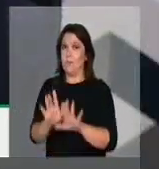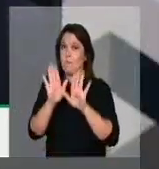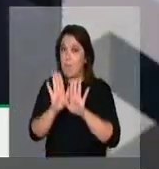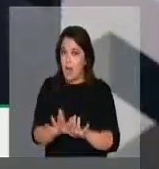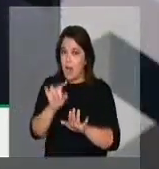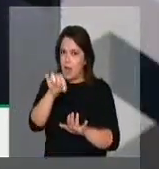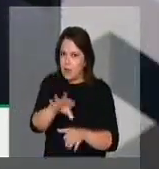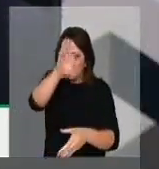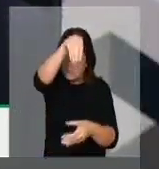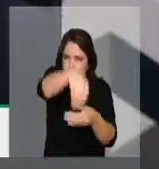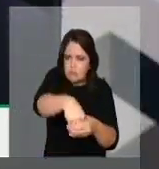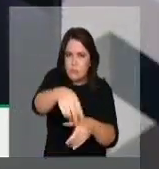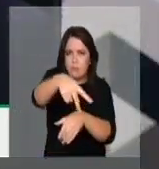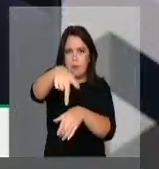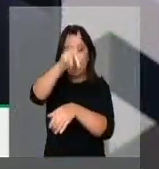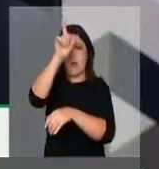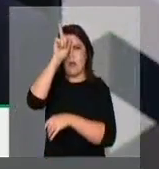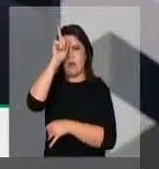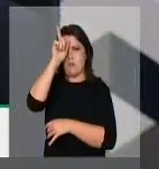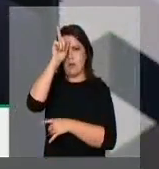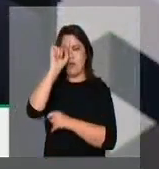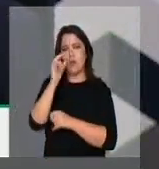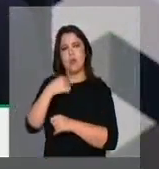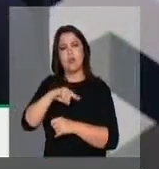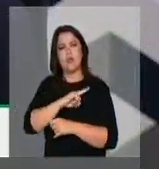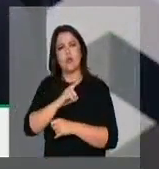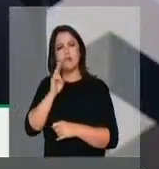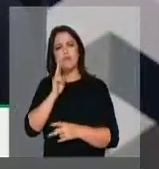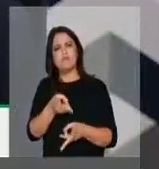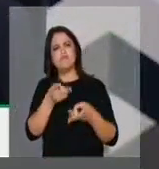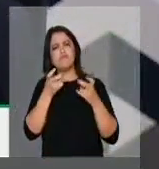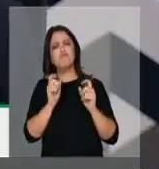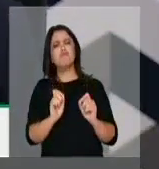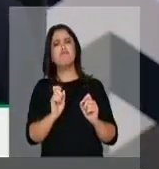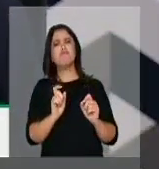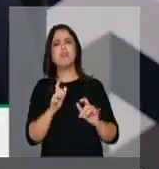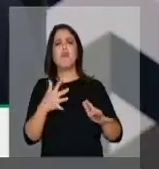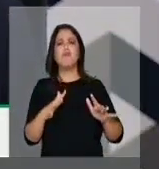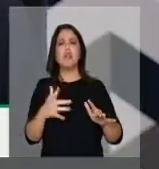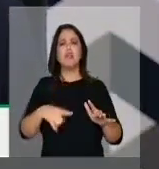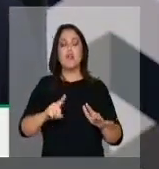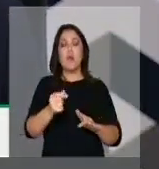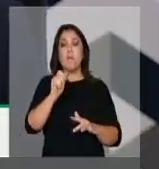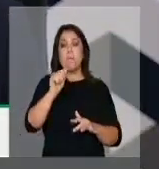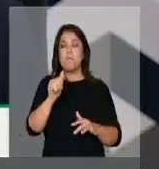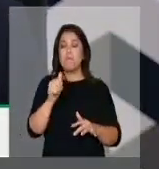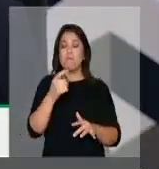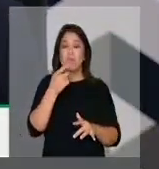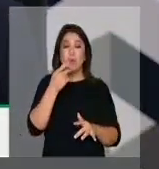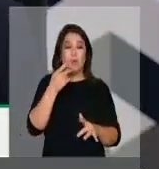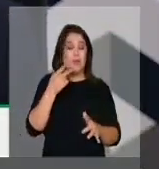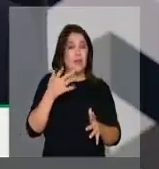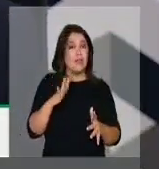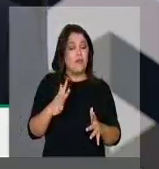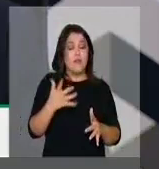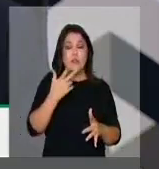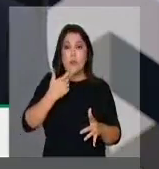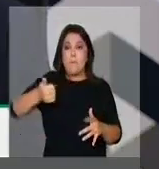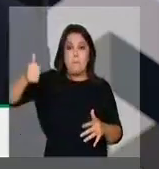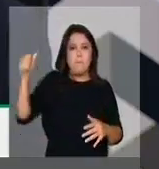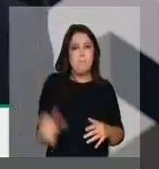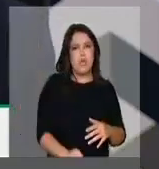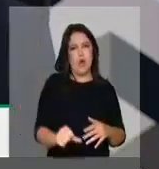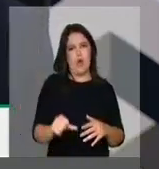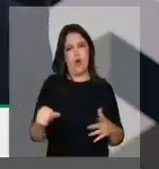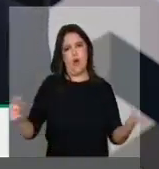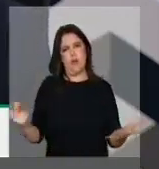mas na Alemanha, vamos dizer assim, nós vivemos possivelmente a principal tragédia